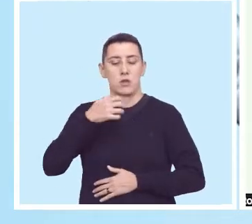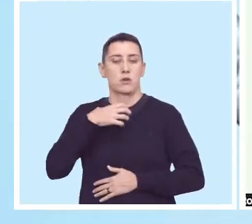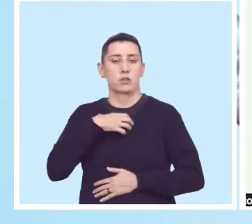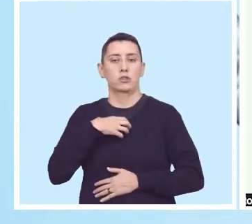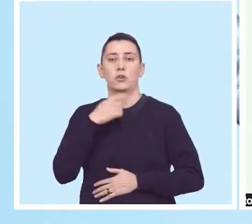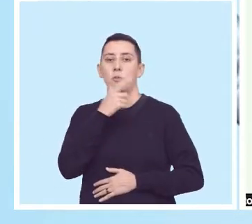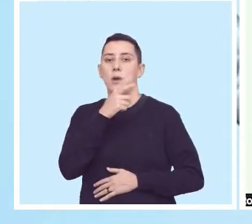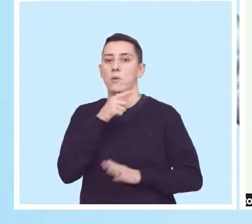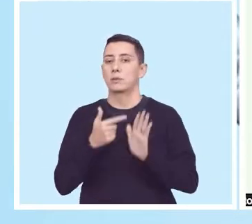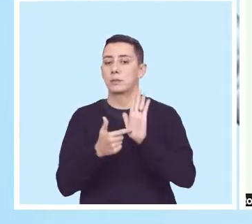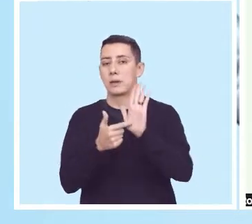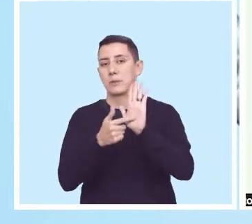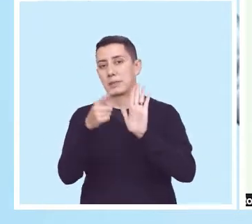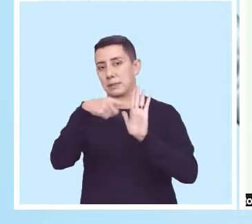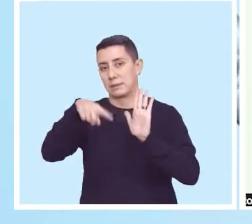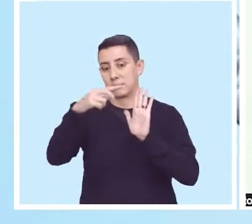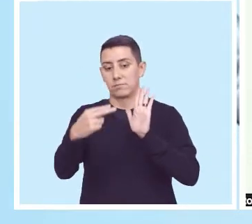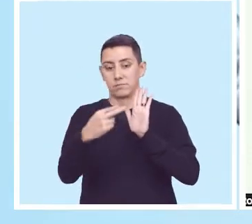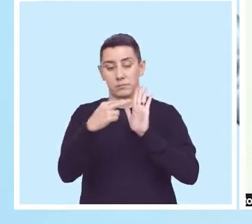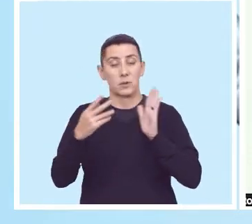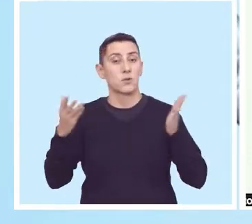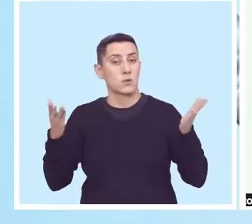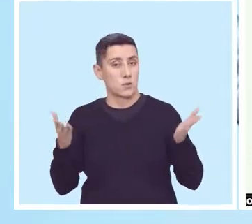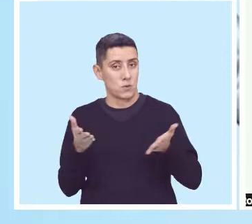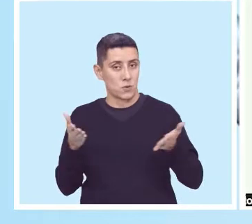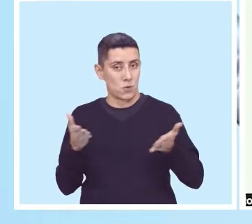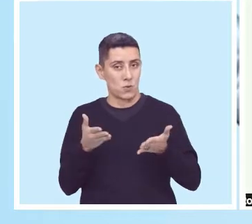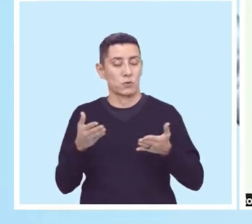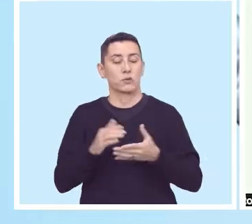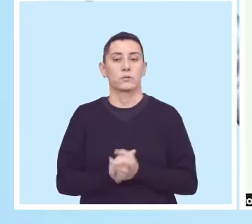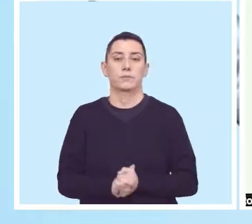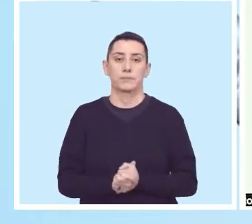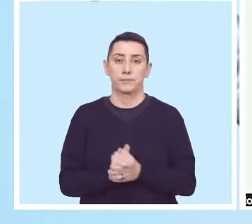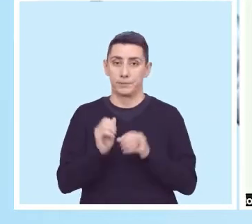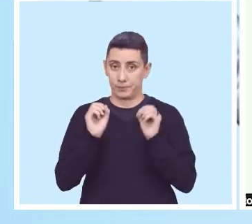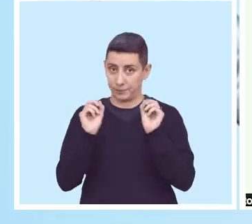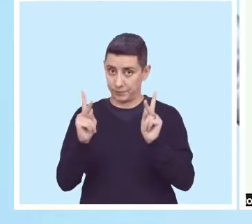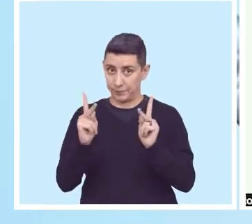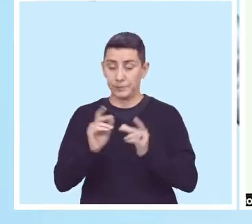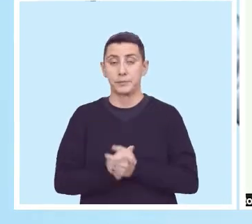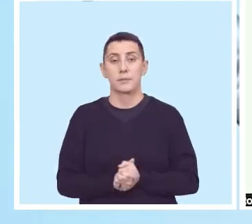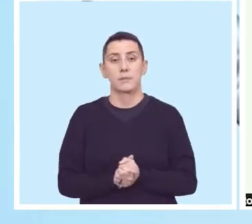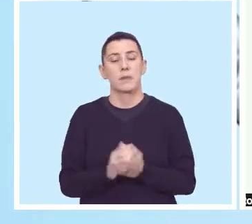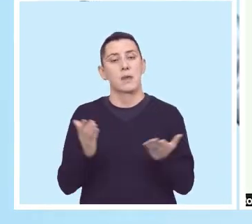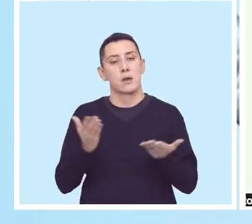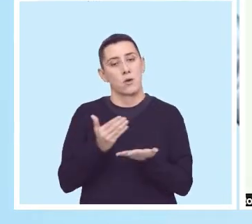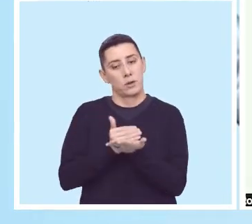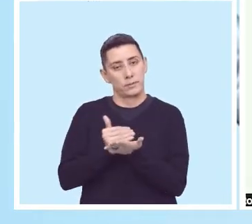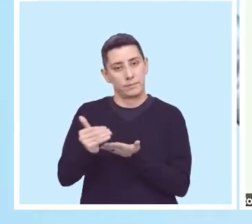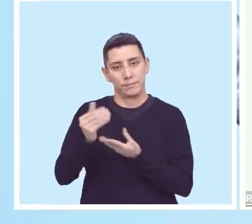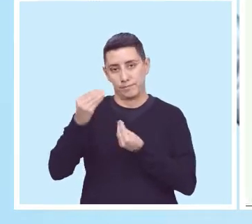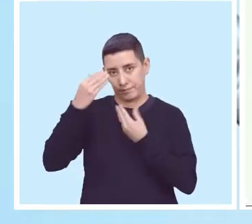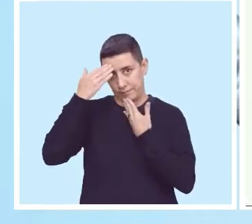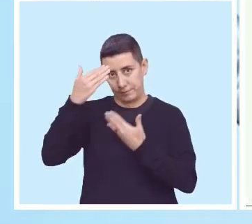essas informações para vocês dentro desses próximos minutos, tá bom? Então, vamos iniciar.